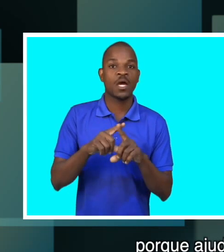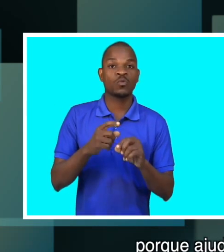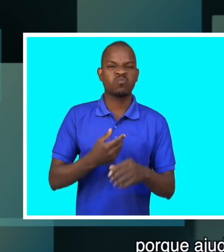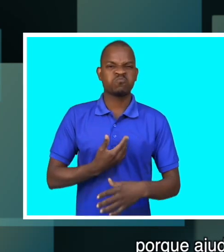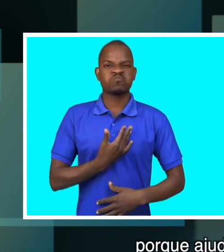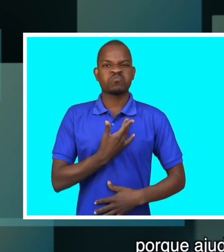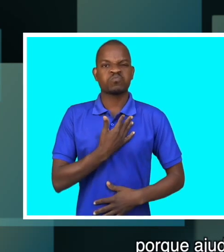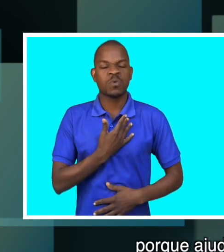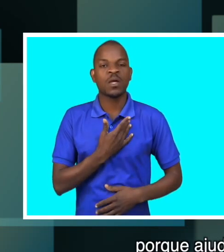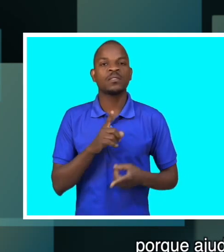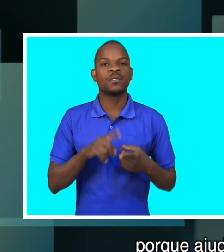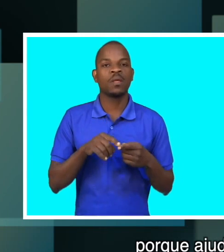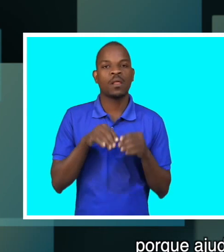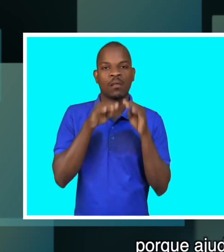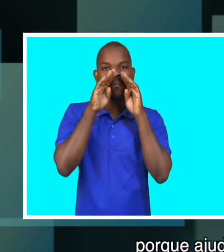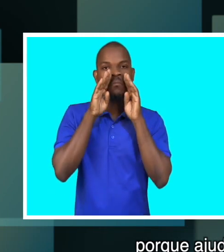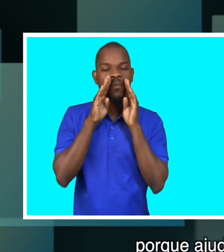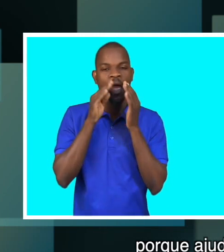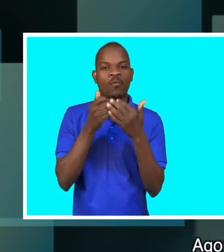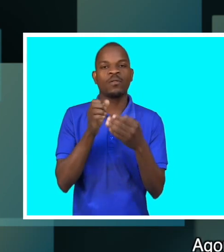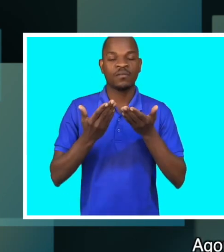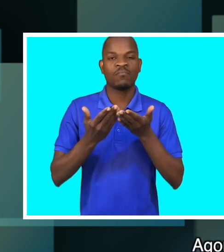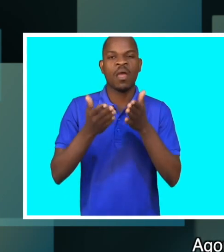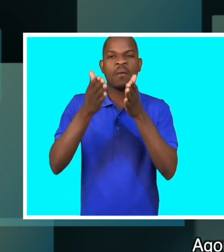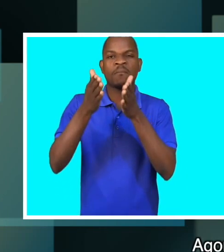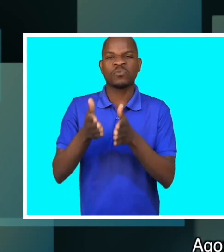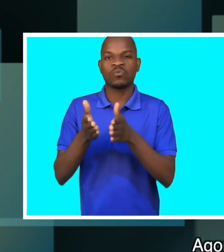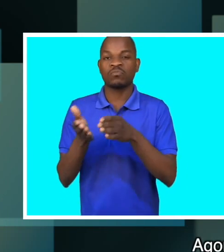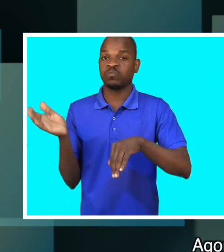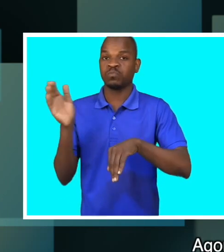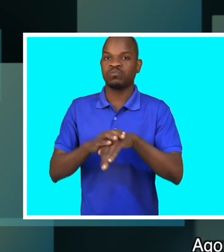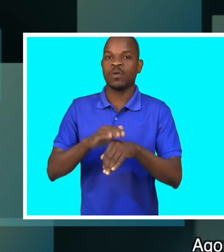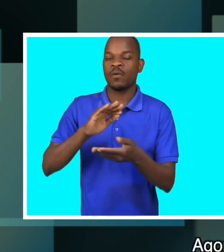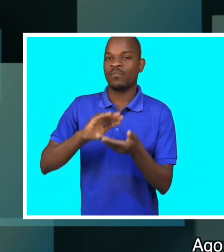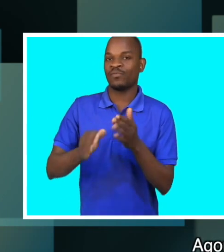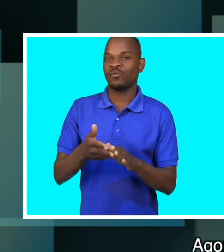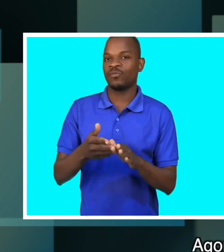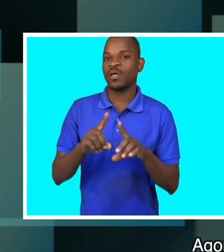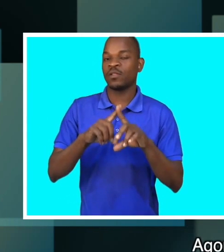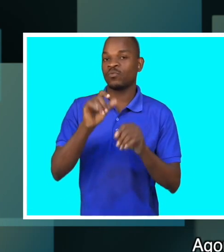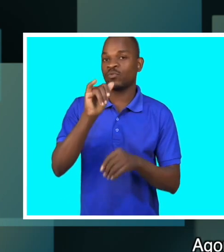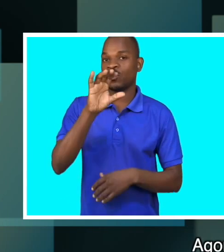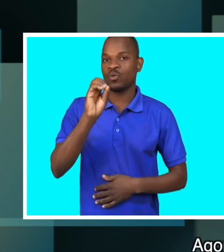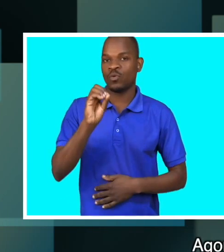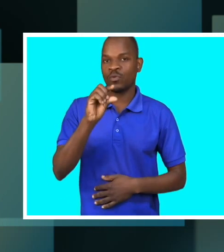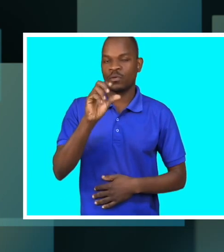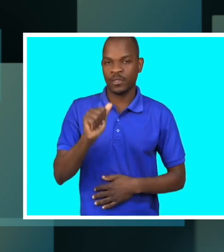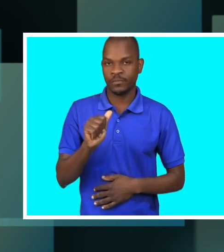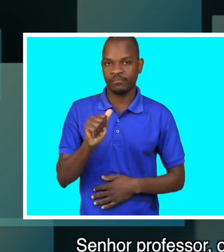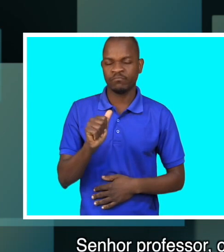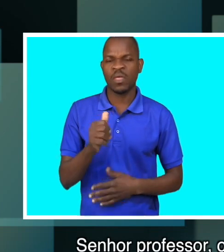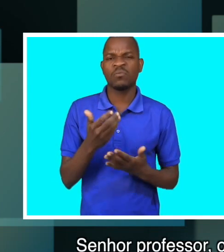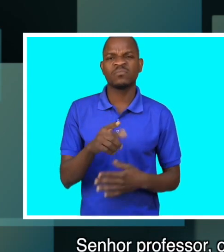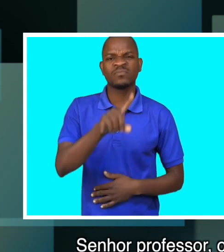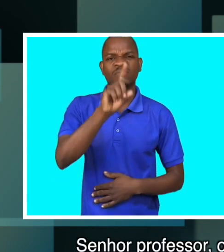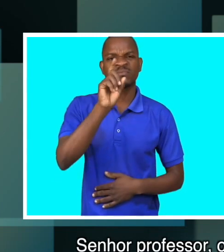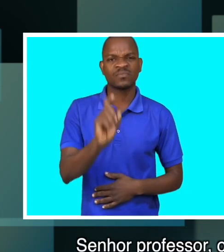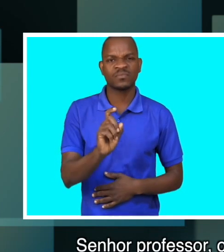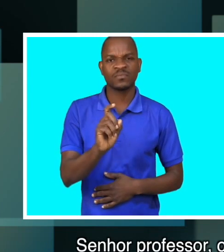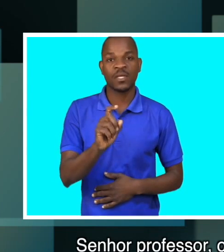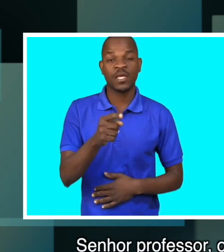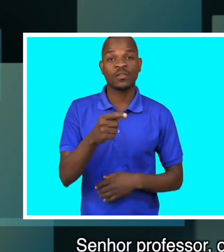A depressão A ter o autocontrole Agora vamos falar com o professor, não é? Do yoga Muito obrigado,